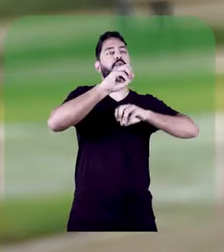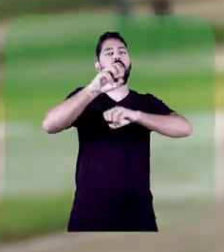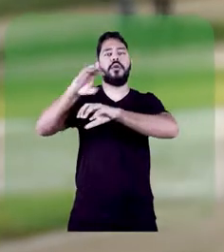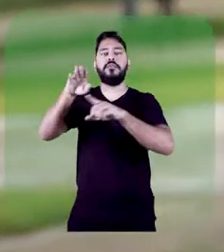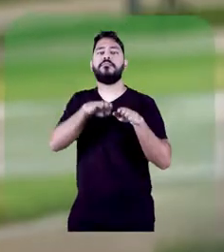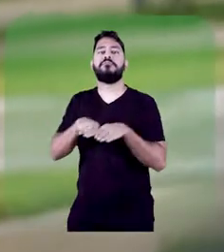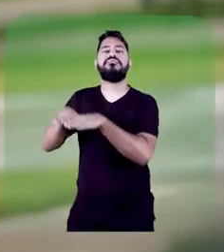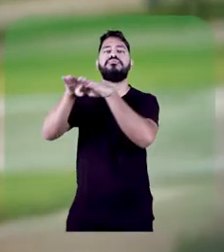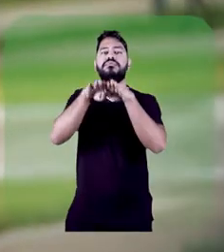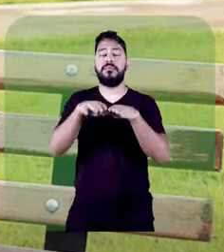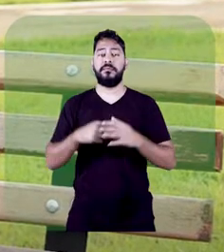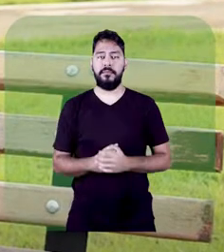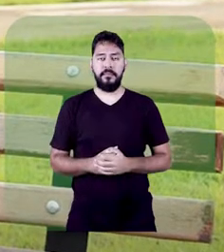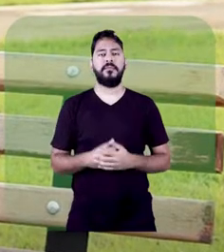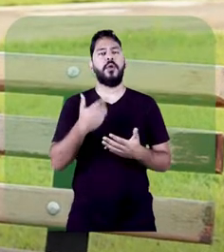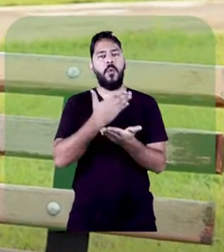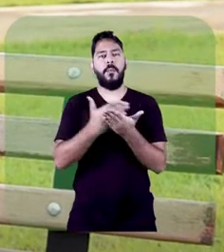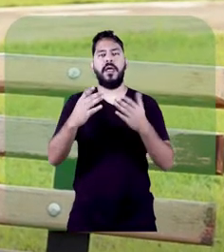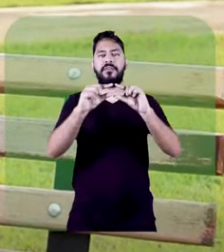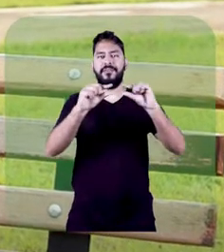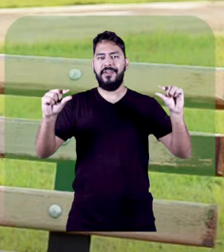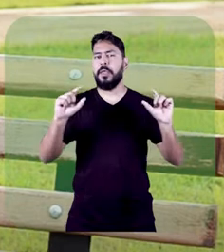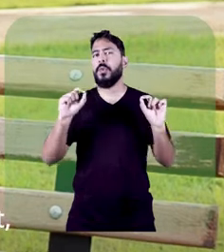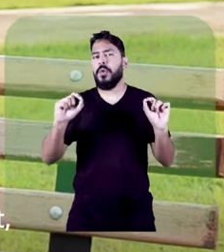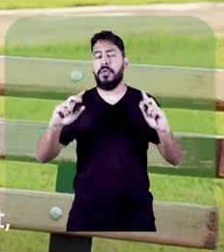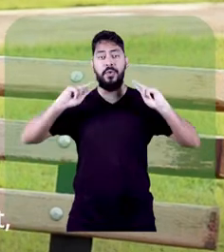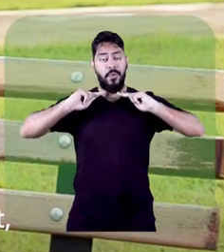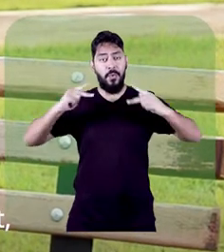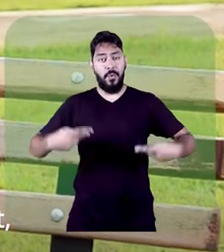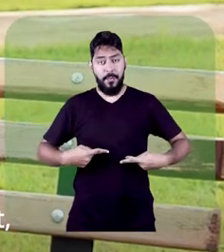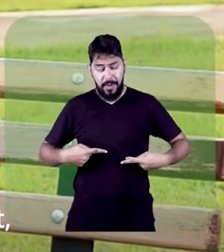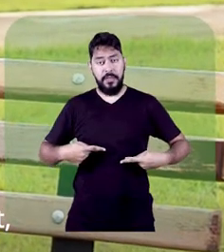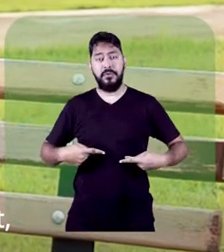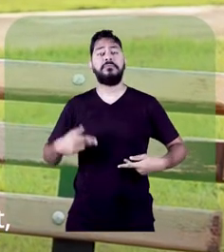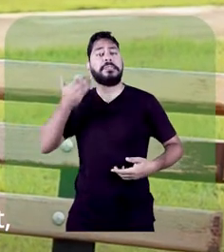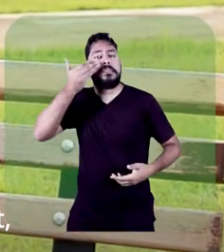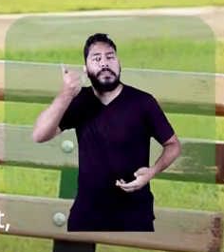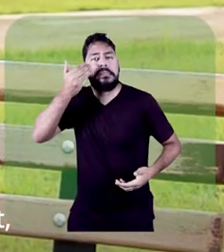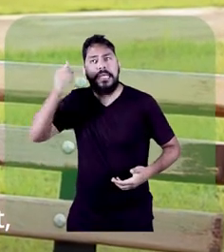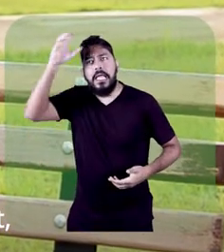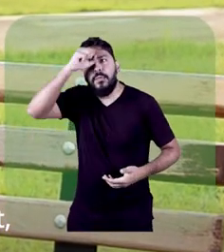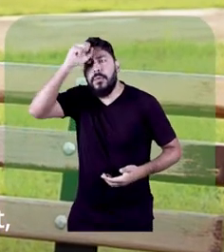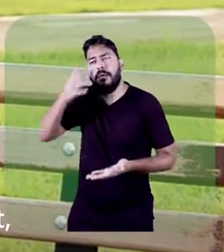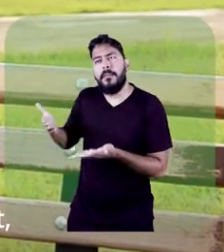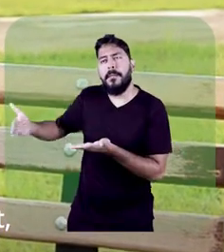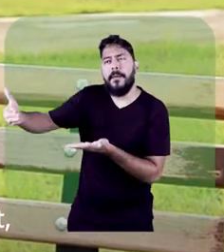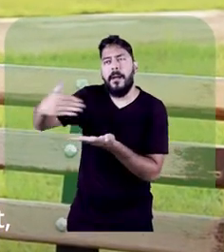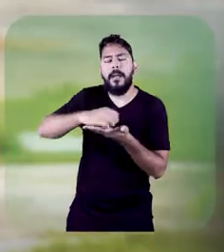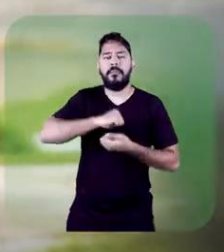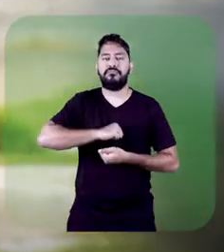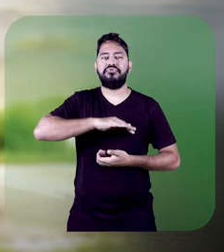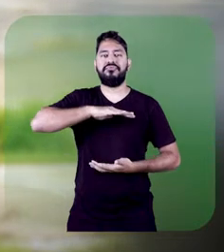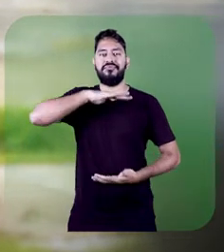Esfera Socioeducativa. Eu abro com a seguinte frase: o ser humano é aquilo que a educação faz dele, de Immanuel